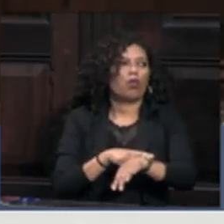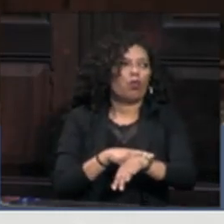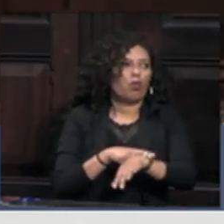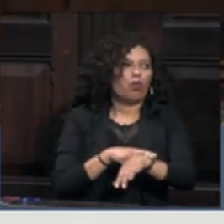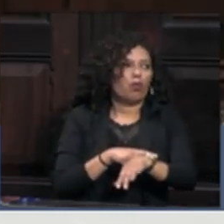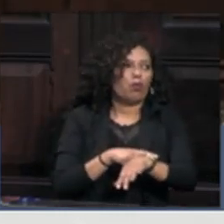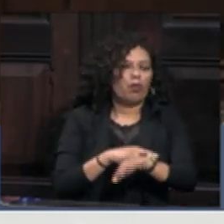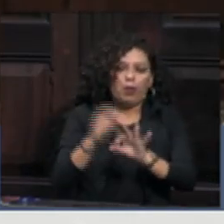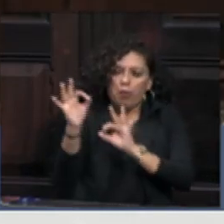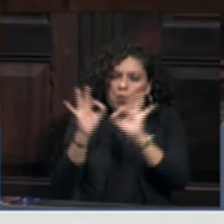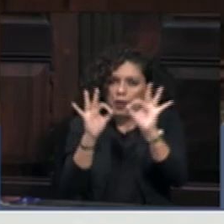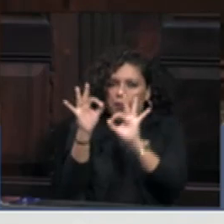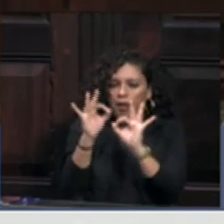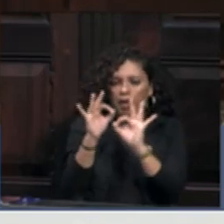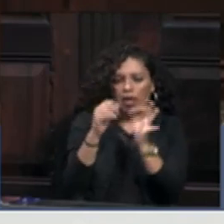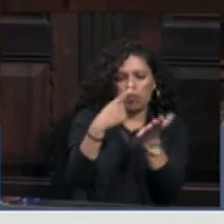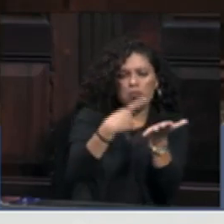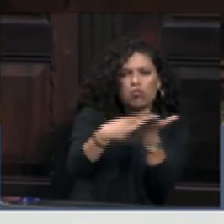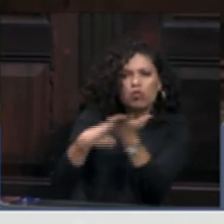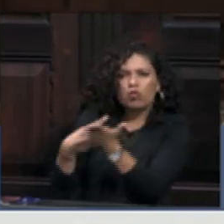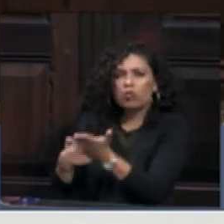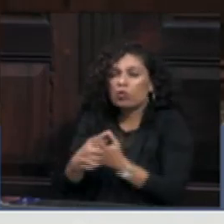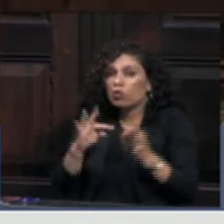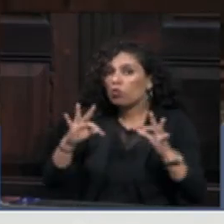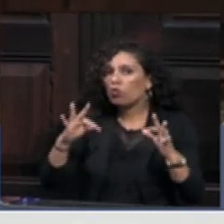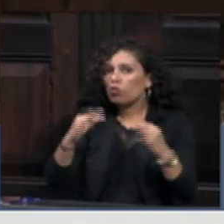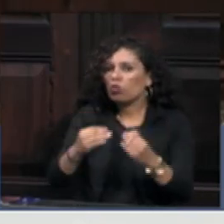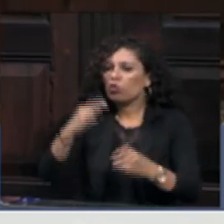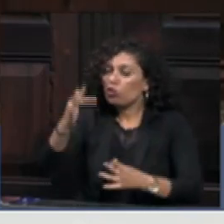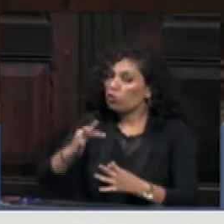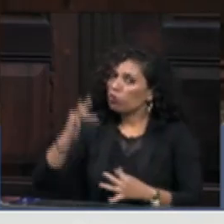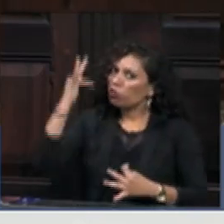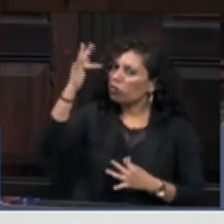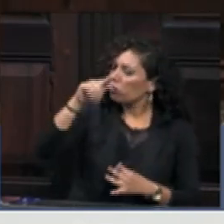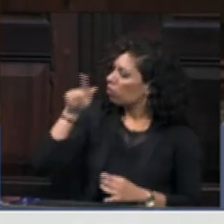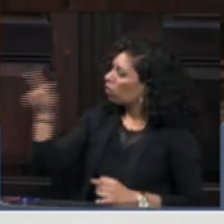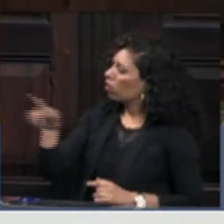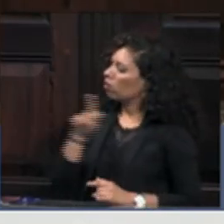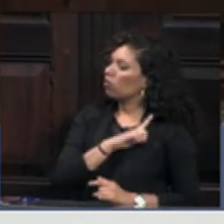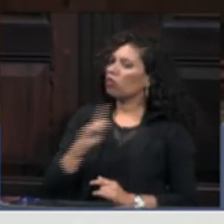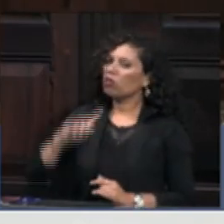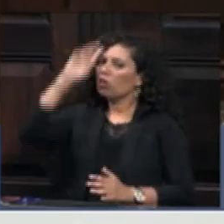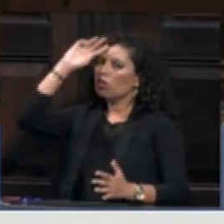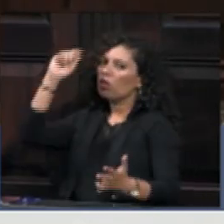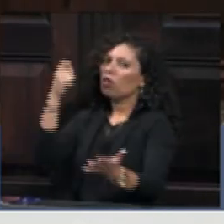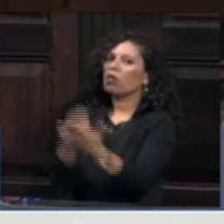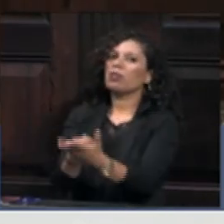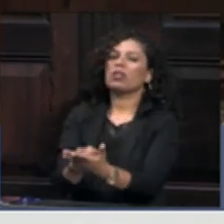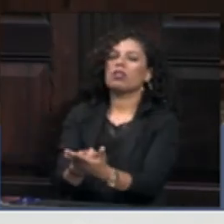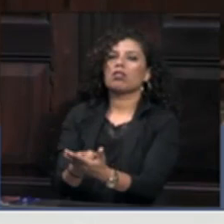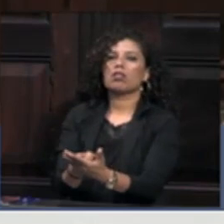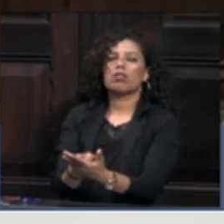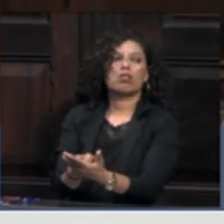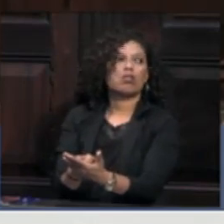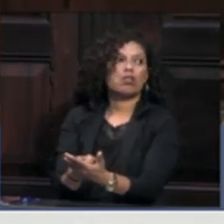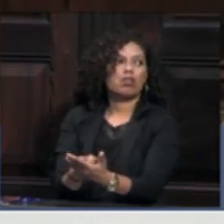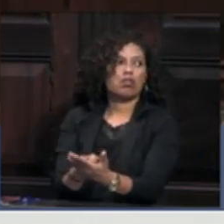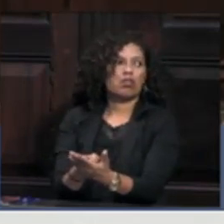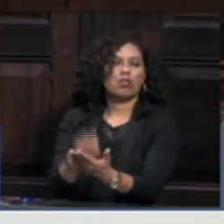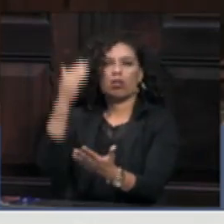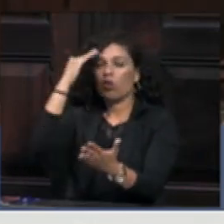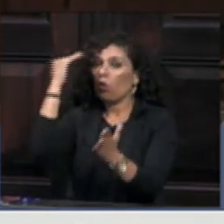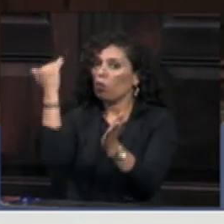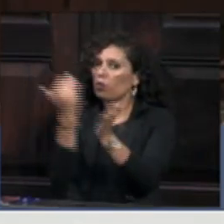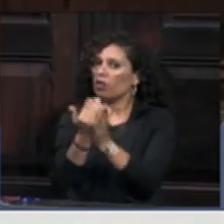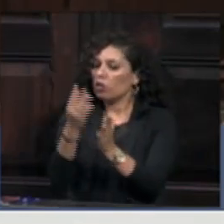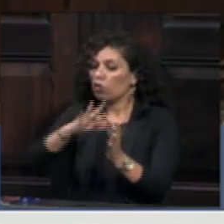acordo possa ser feito e o futuro governador cumpra verdadeiramente com aquilo com que se